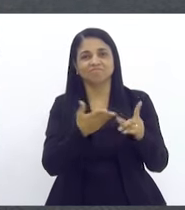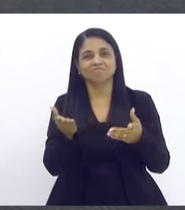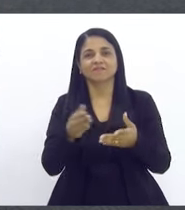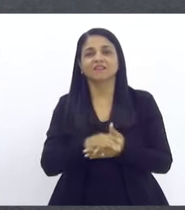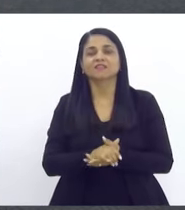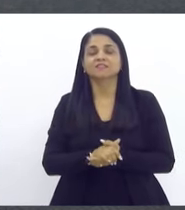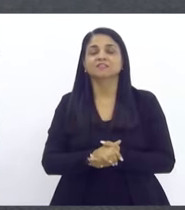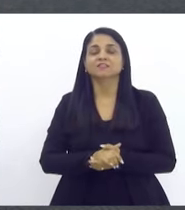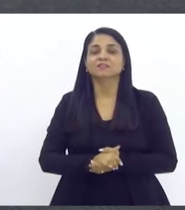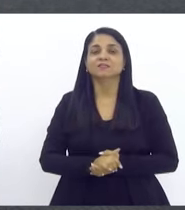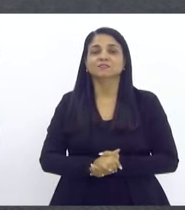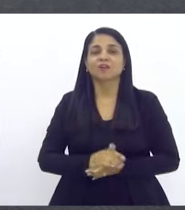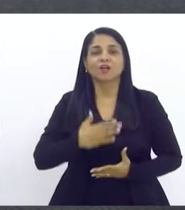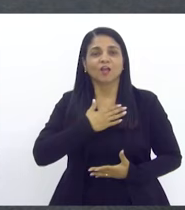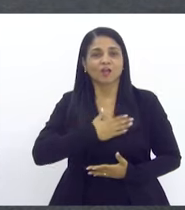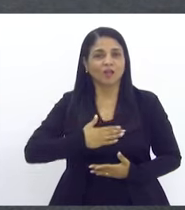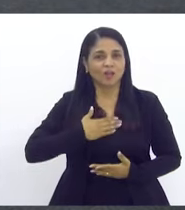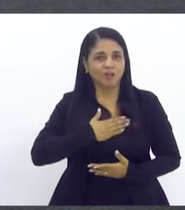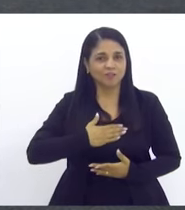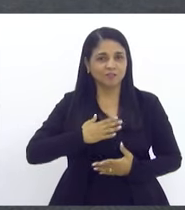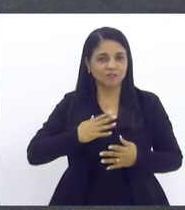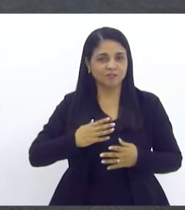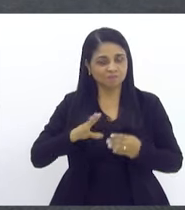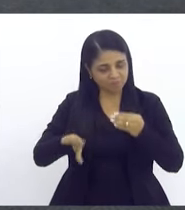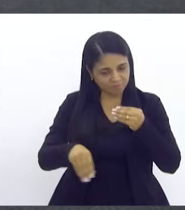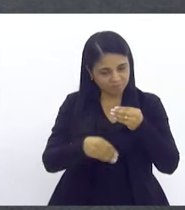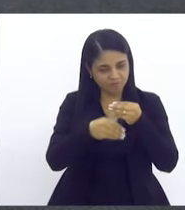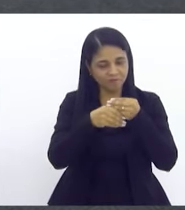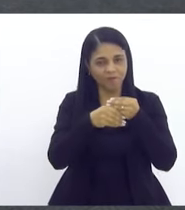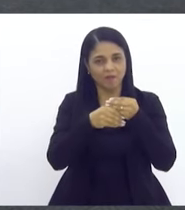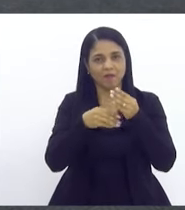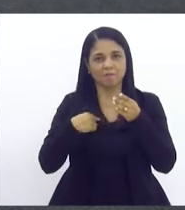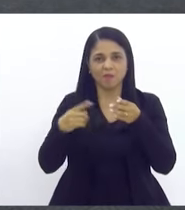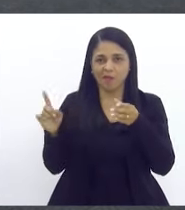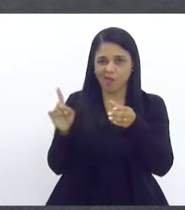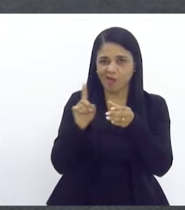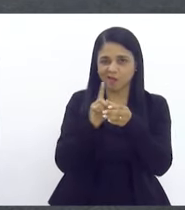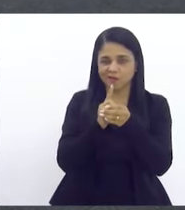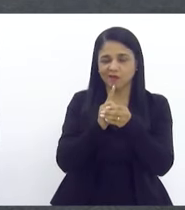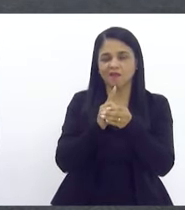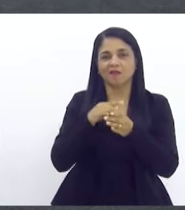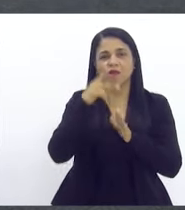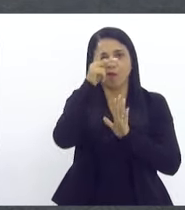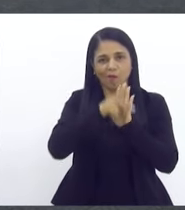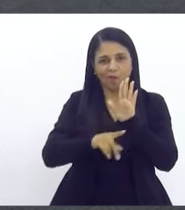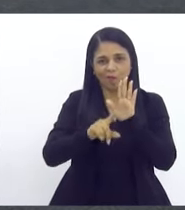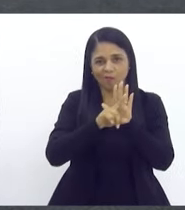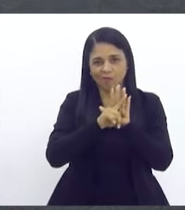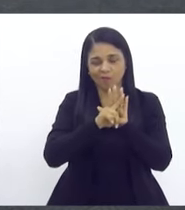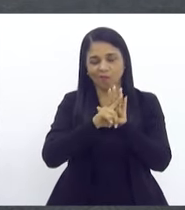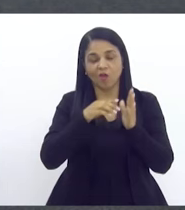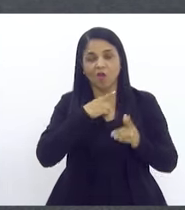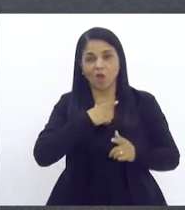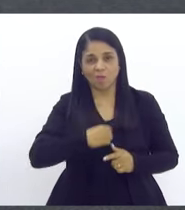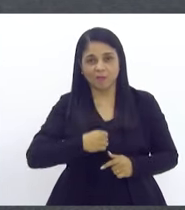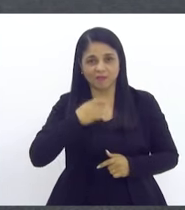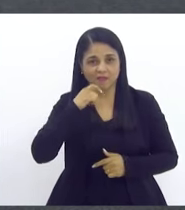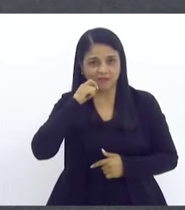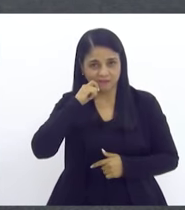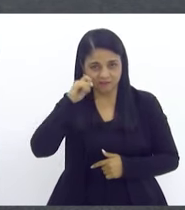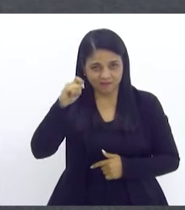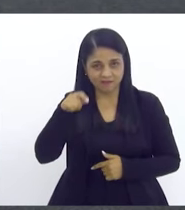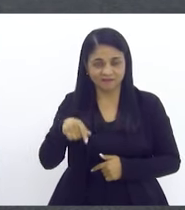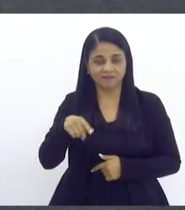gostaria também de somar a minha coautoria ao David Miranda, companheiro da qual tive a honra de